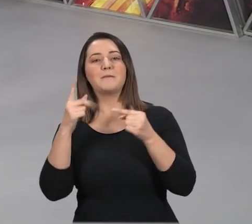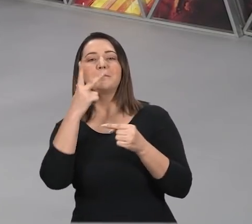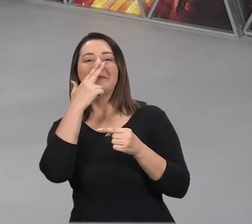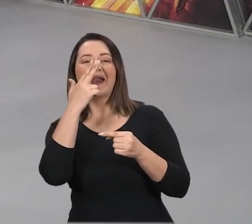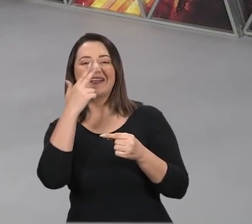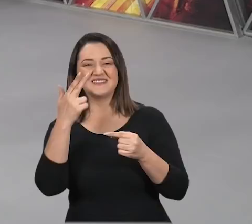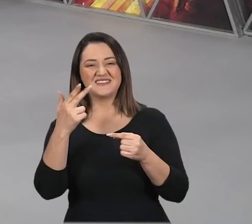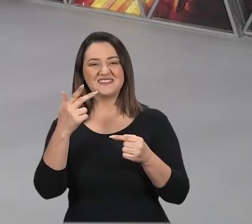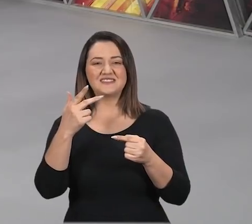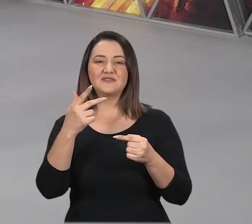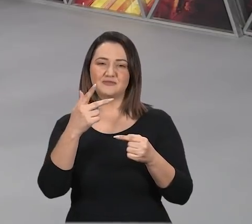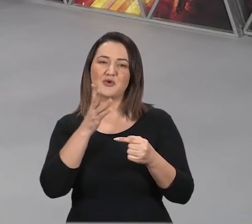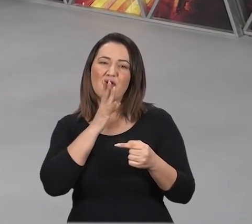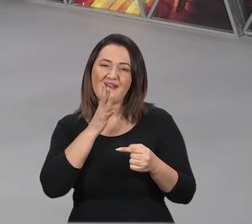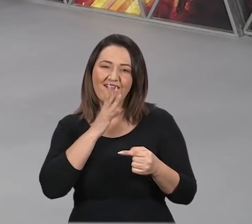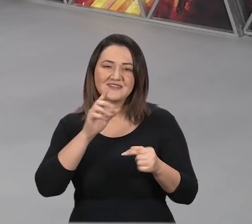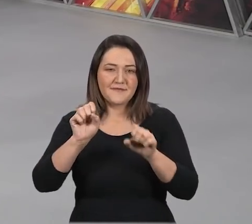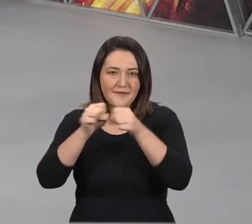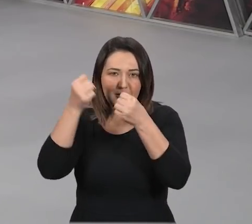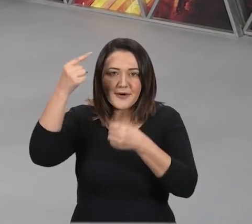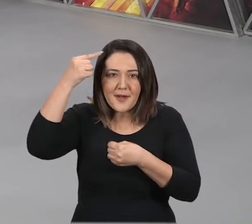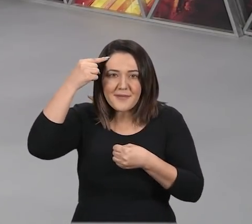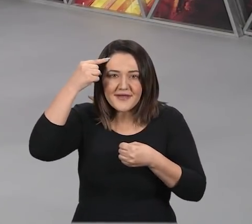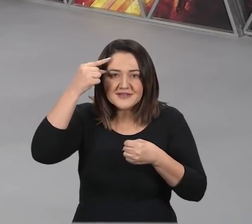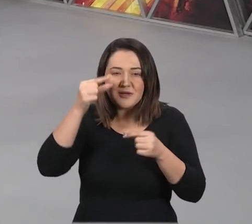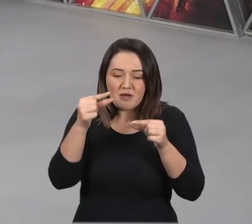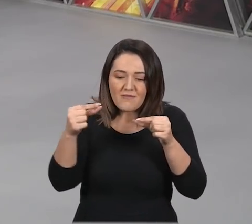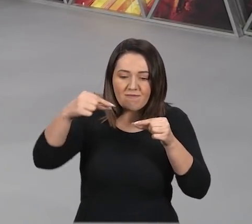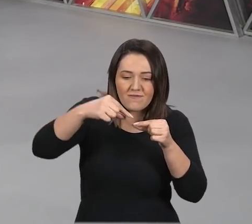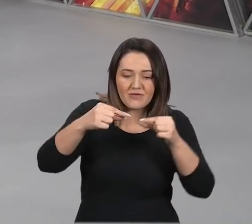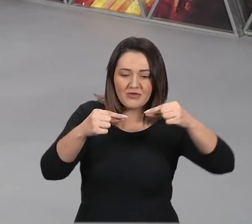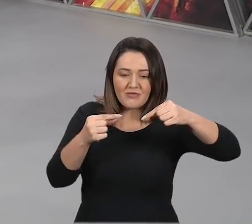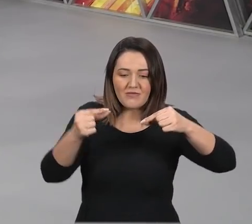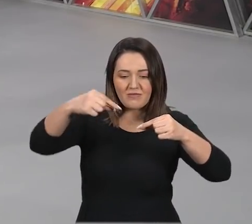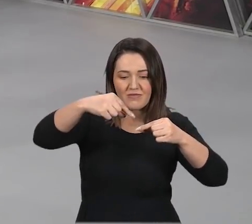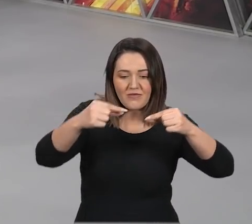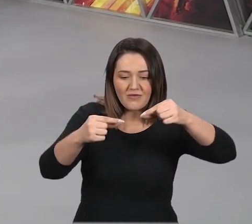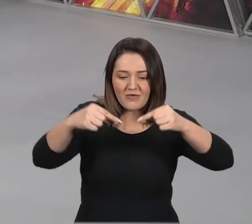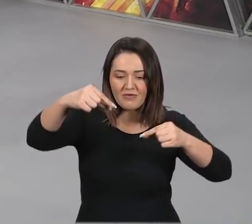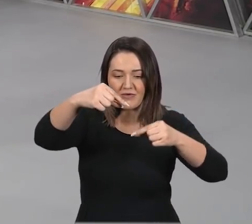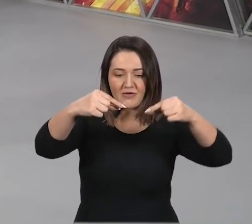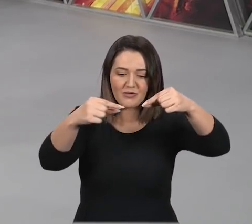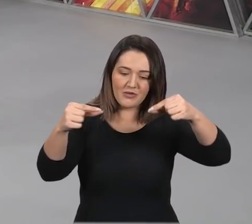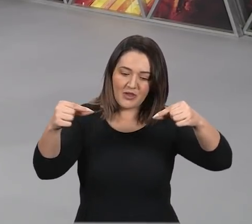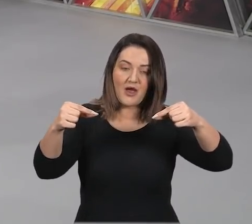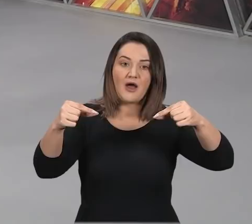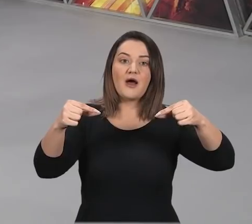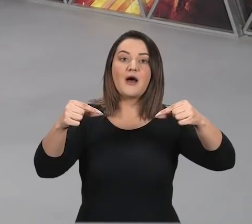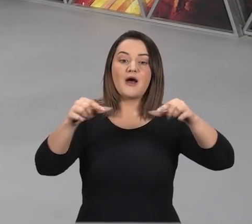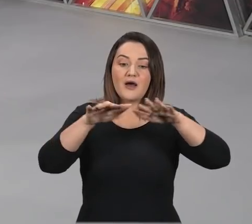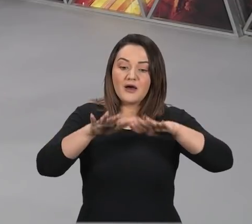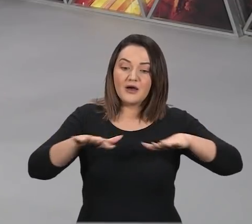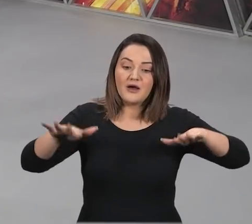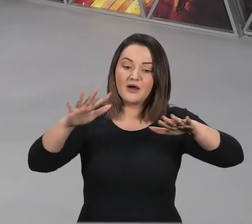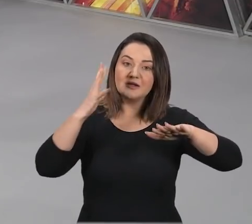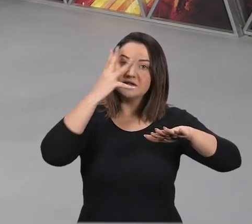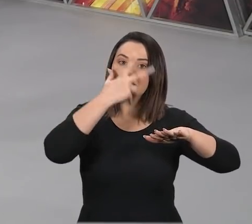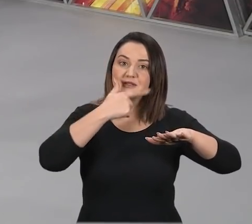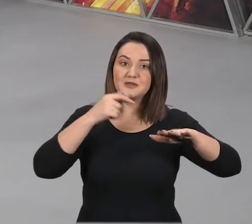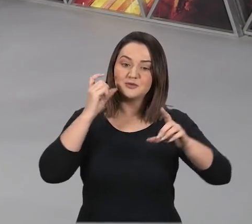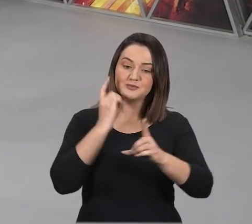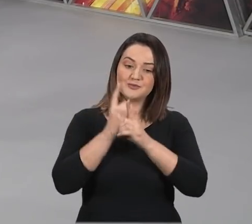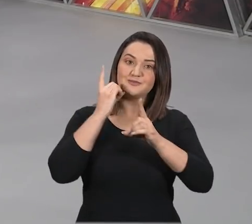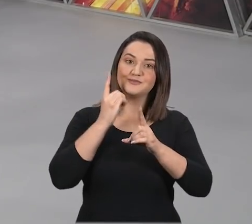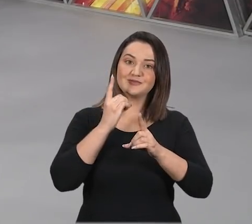se fosse um quebra-cabeça que você pega as peças e vai juntando e formando o mapa, o cenário, o